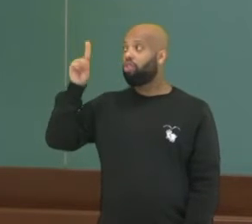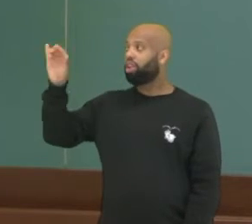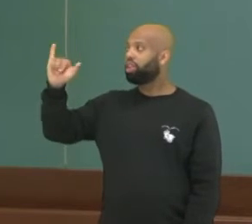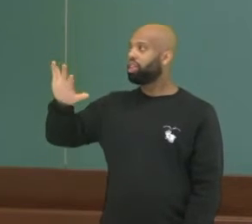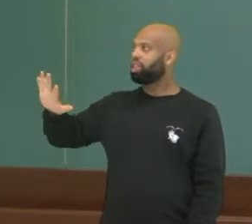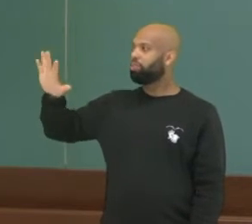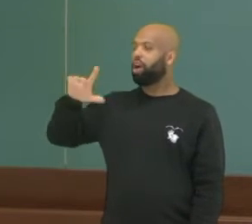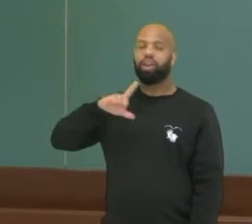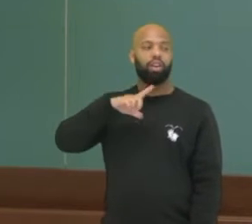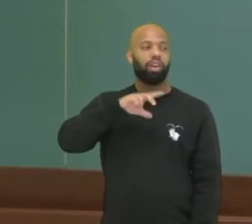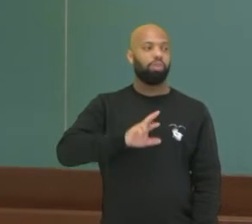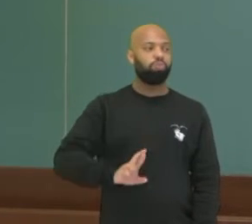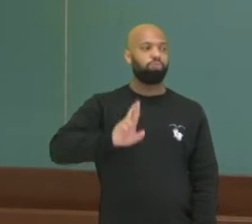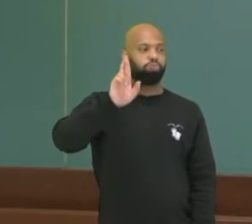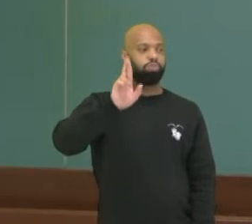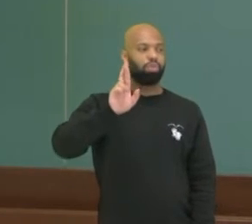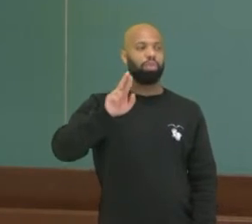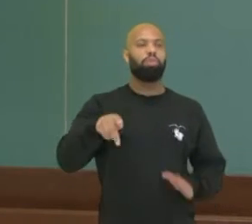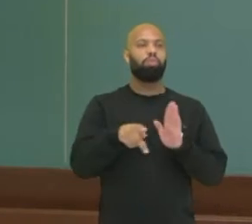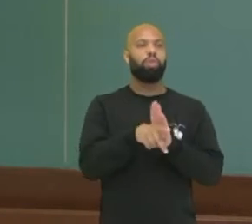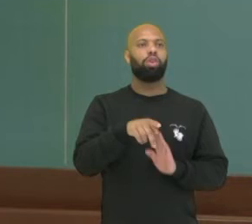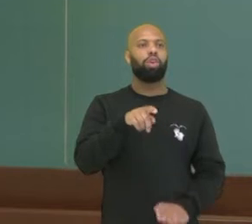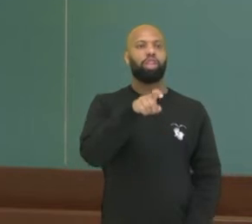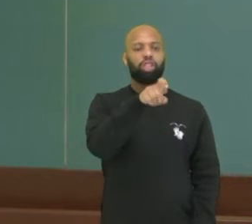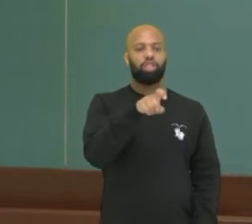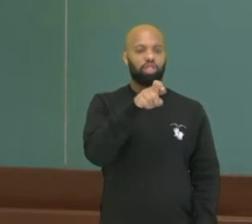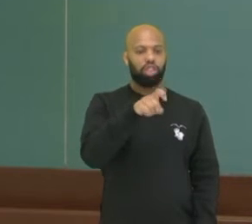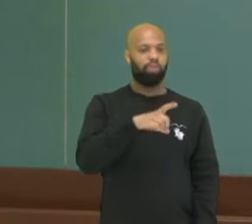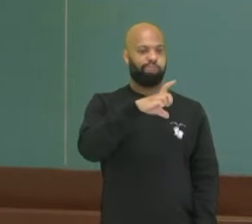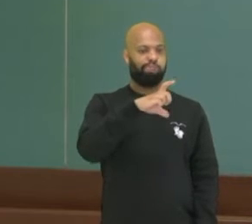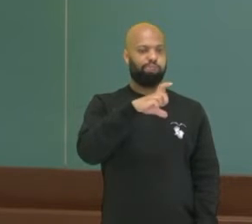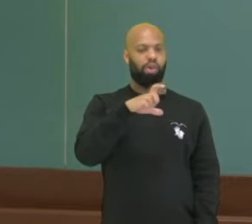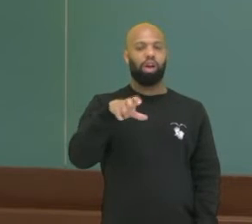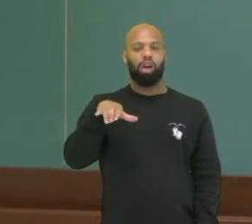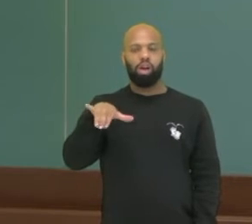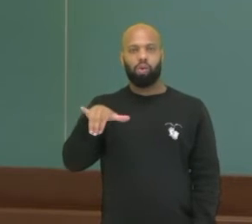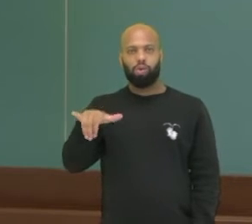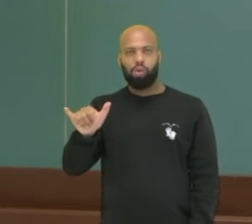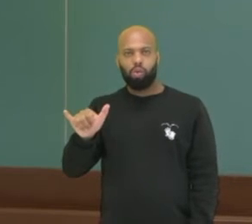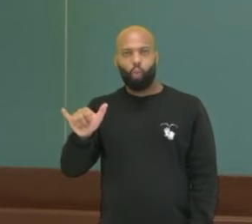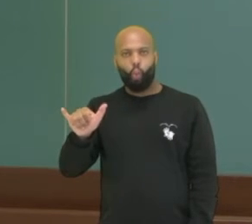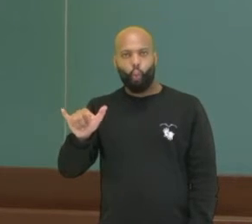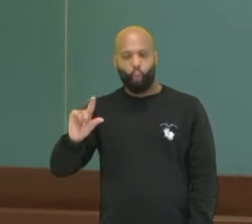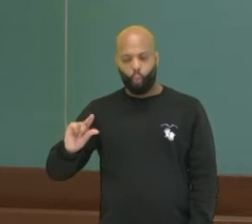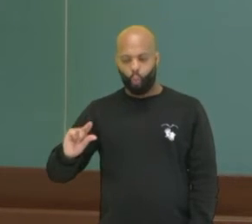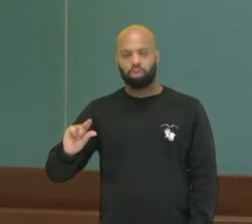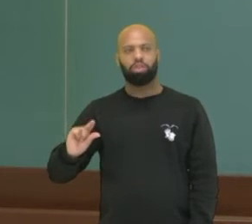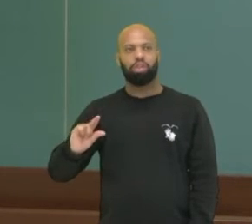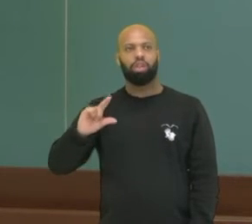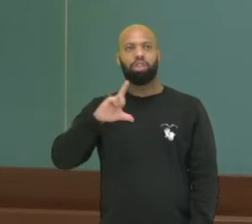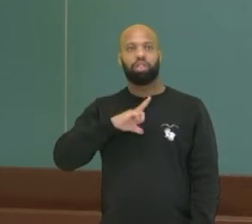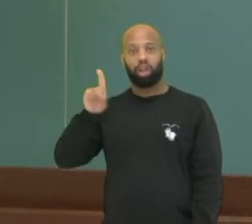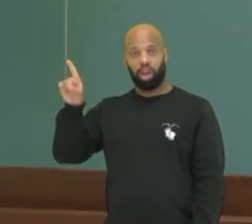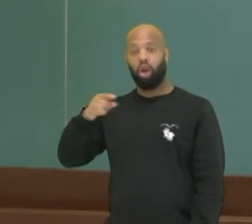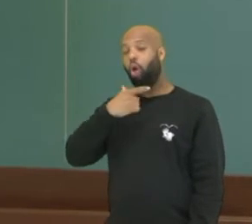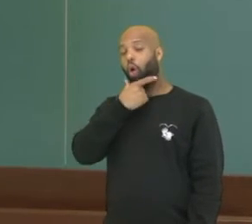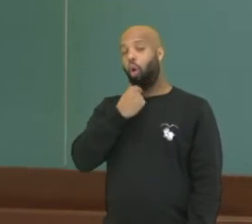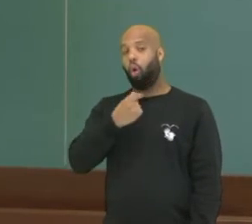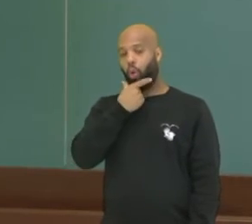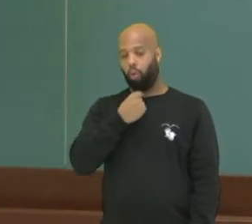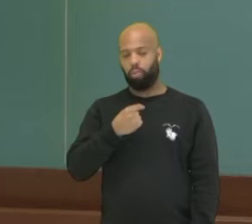a representação X maior, Y menor. E aqui, uma pessoa do